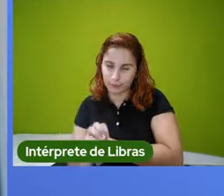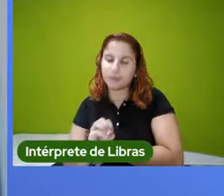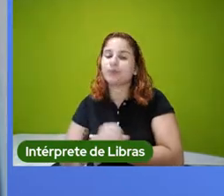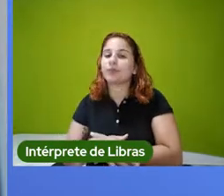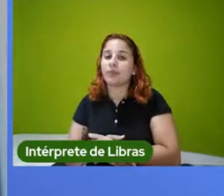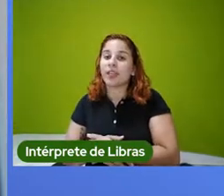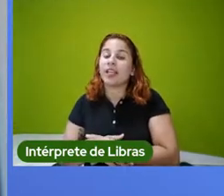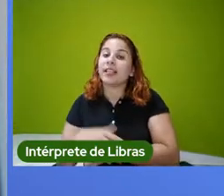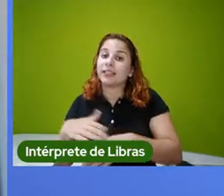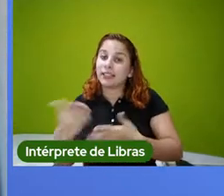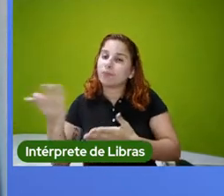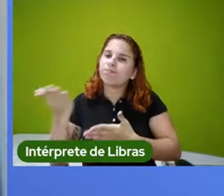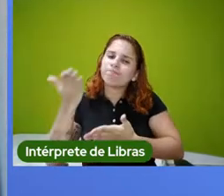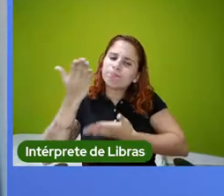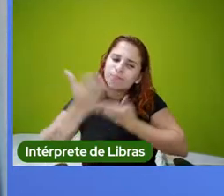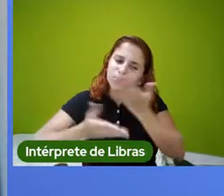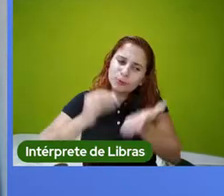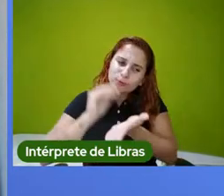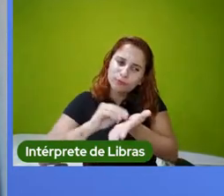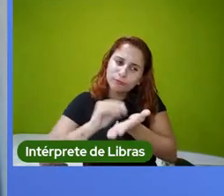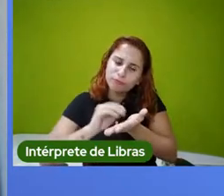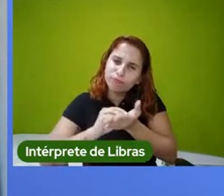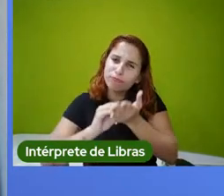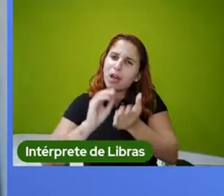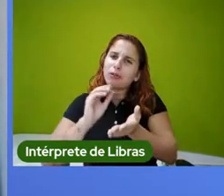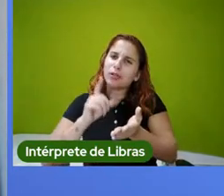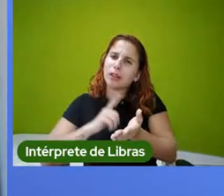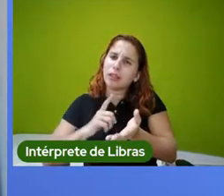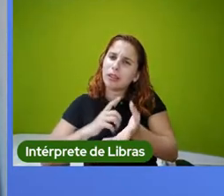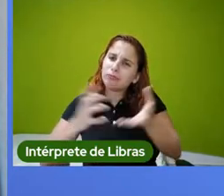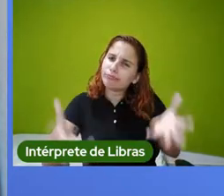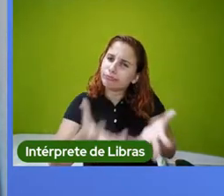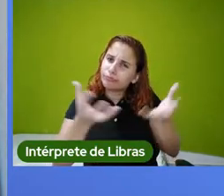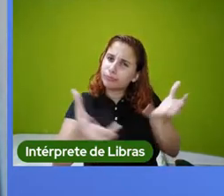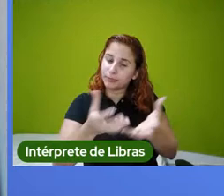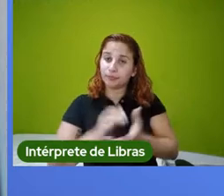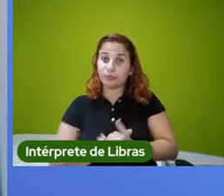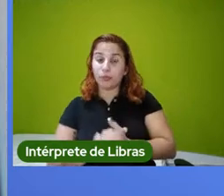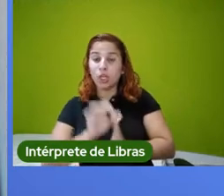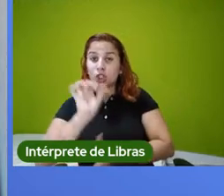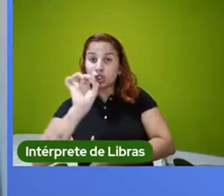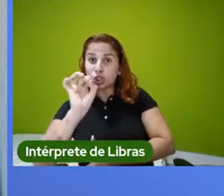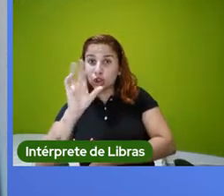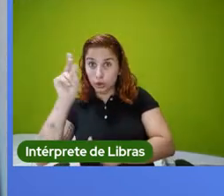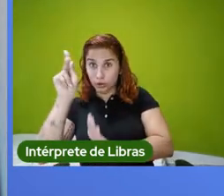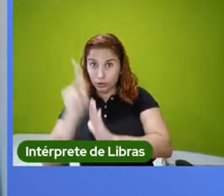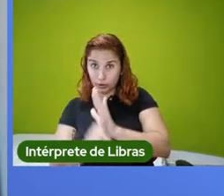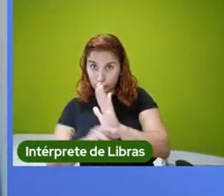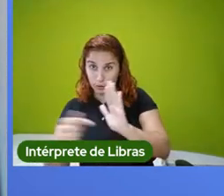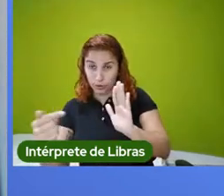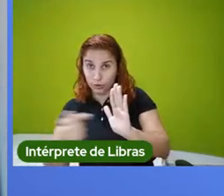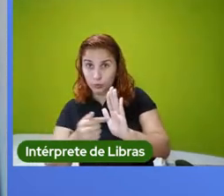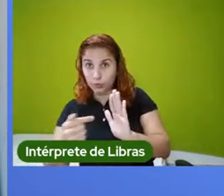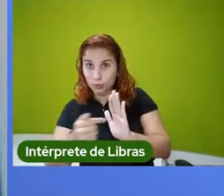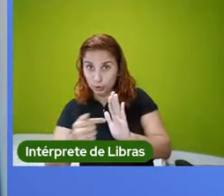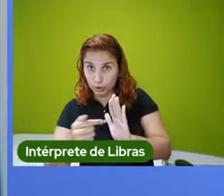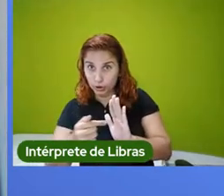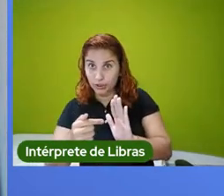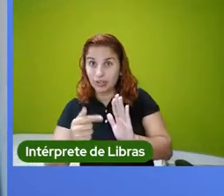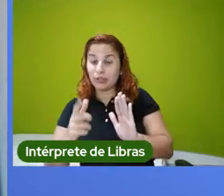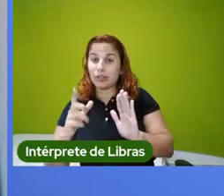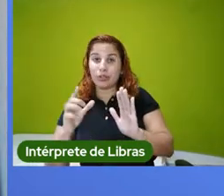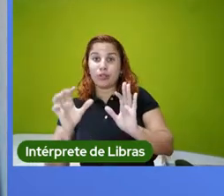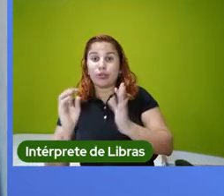essa entrada. Mas, na minha avaliação, apenas o benefício isolado, sem vir acompanhado de um programa